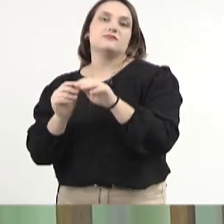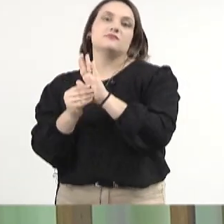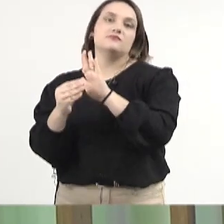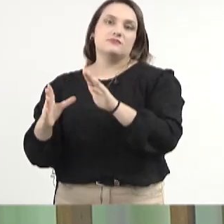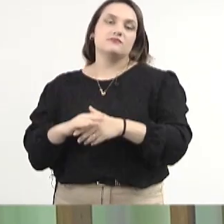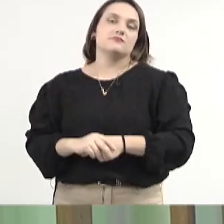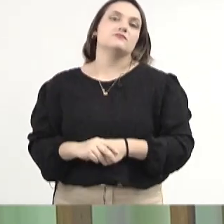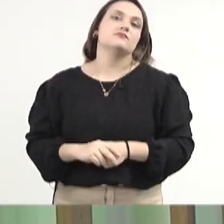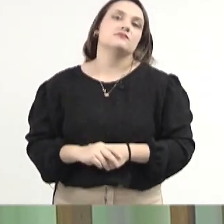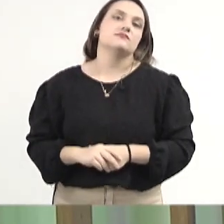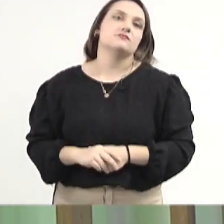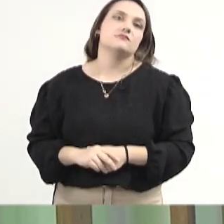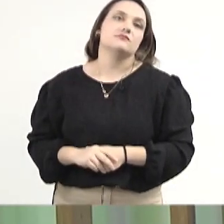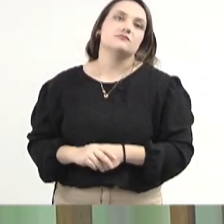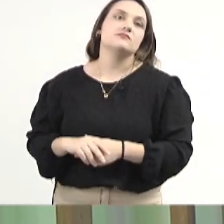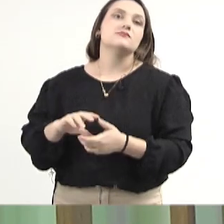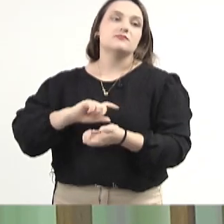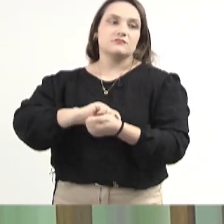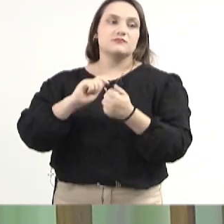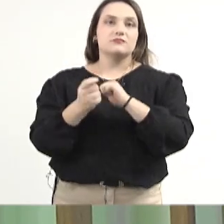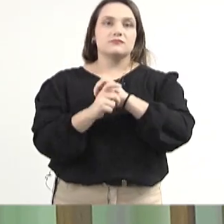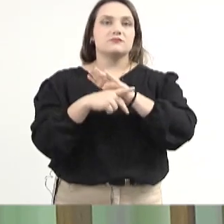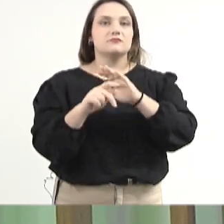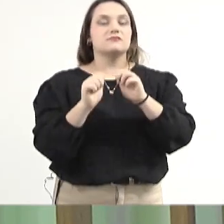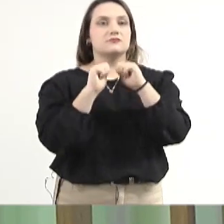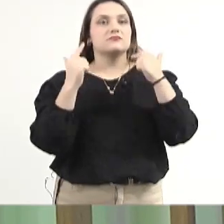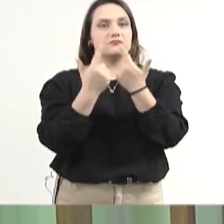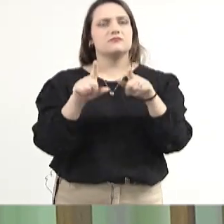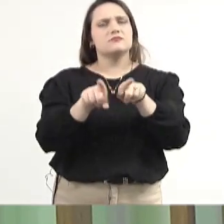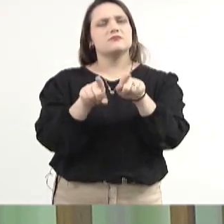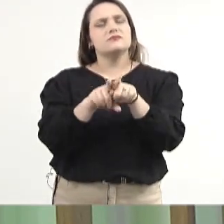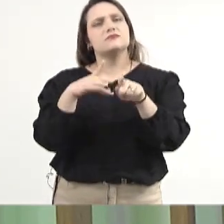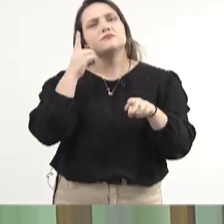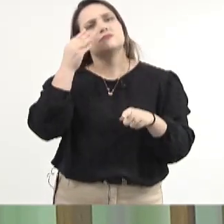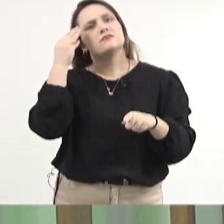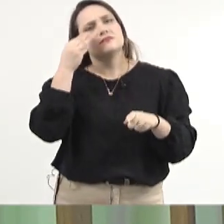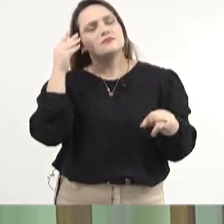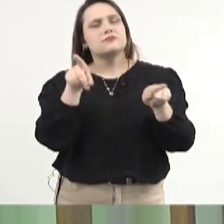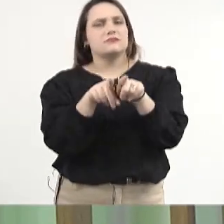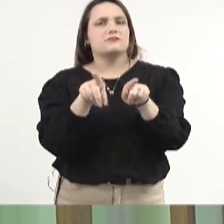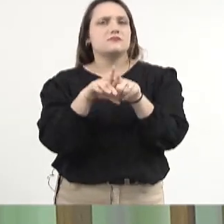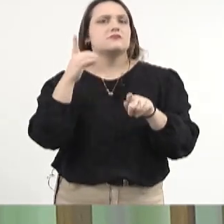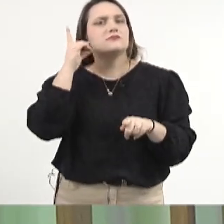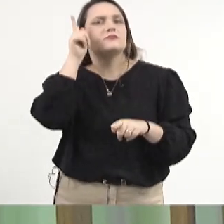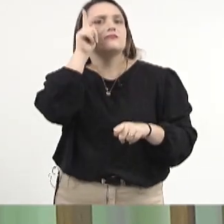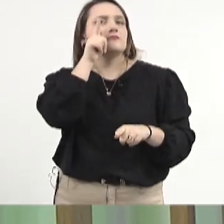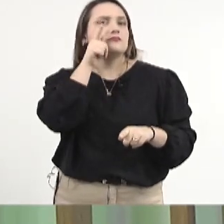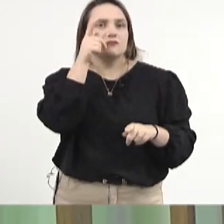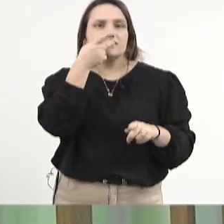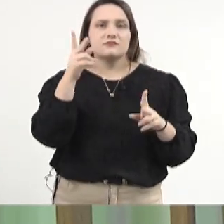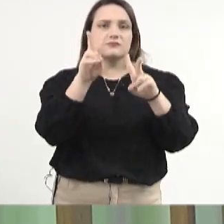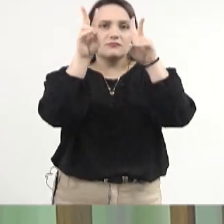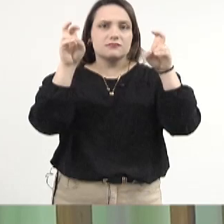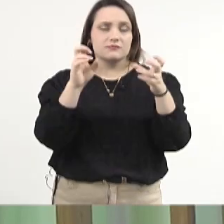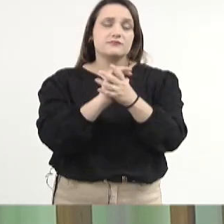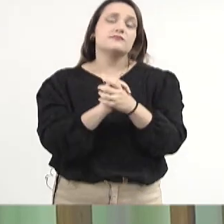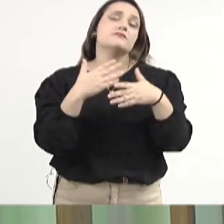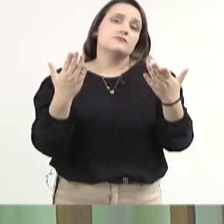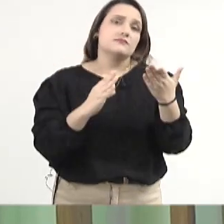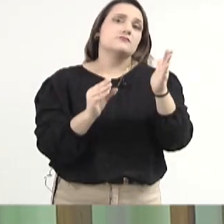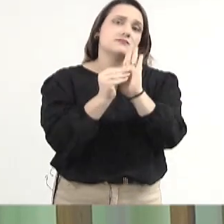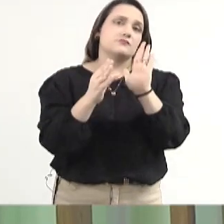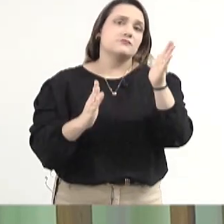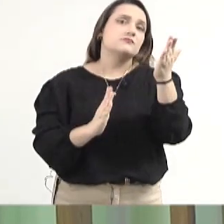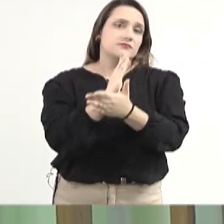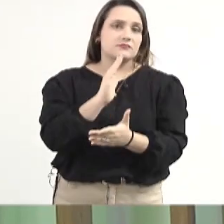da indicação que foi convertida em nome da Casa, a deputada Mara Caseira, a deputada Gleice Jane, também falaram sobre esse assunto. Ao fim, a indicação foi